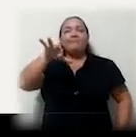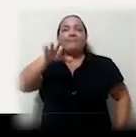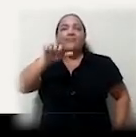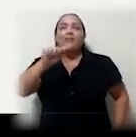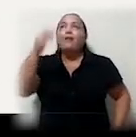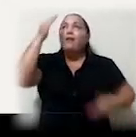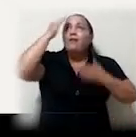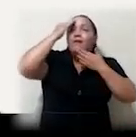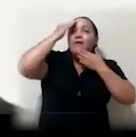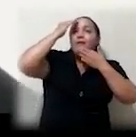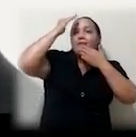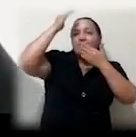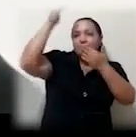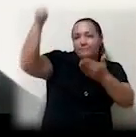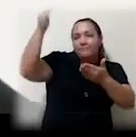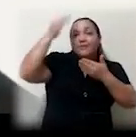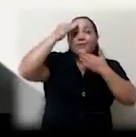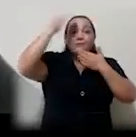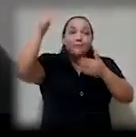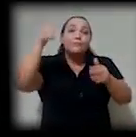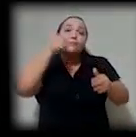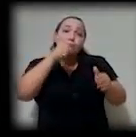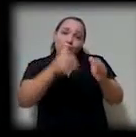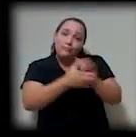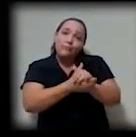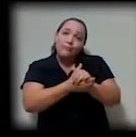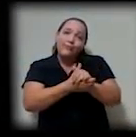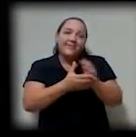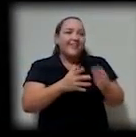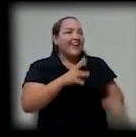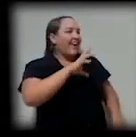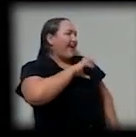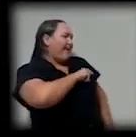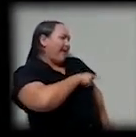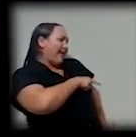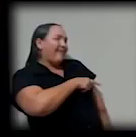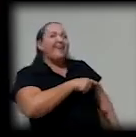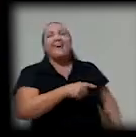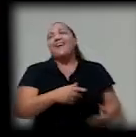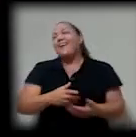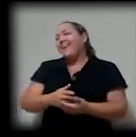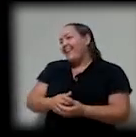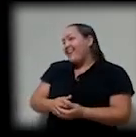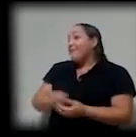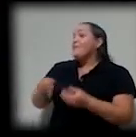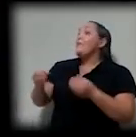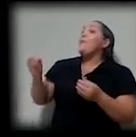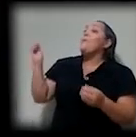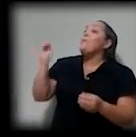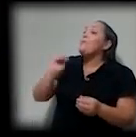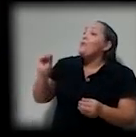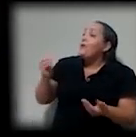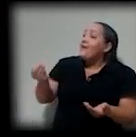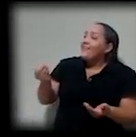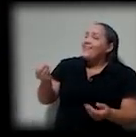agradeço a Deus e a minha esposa por ela. Te amo. E um beijo, como é que